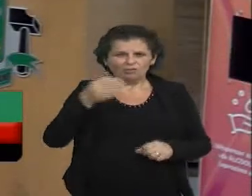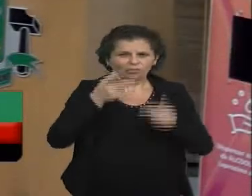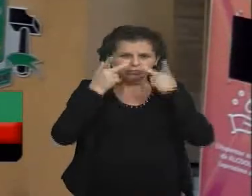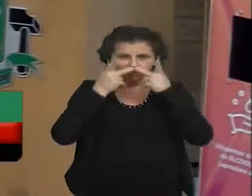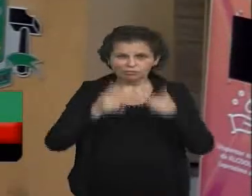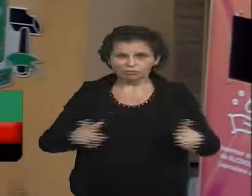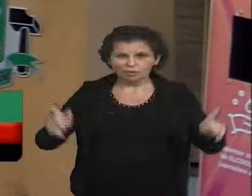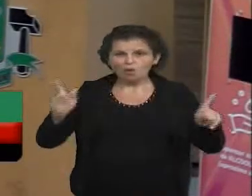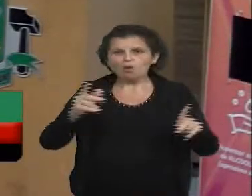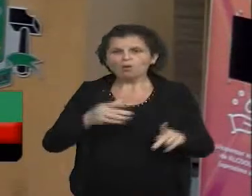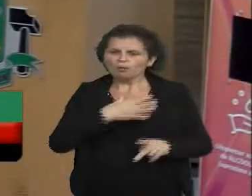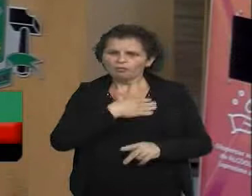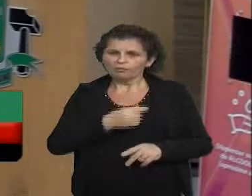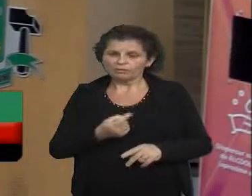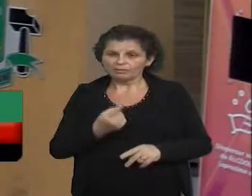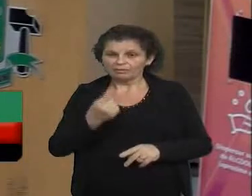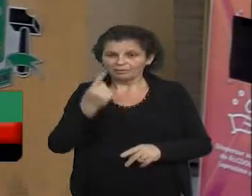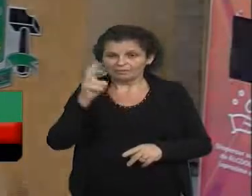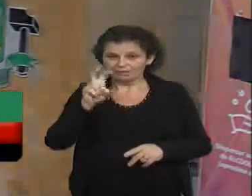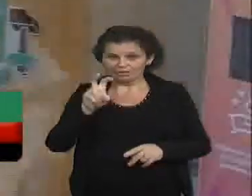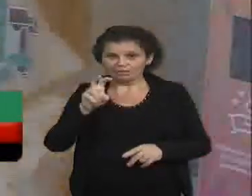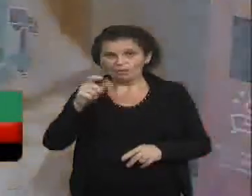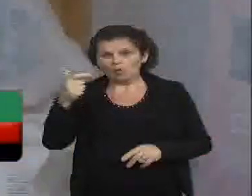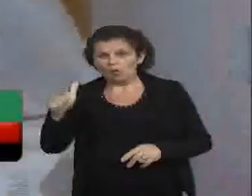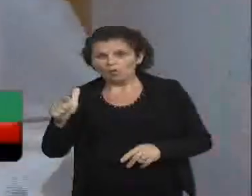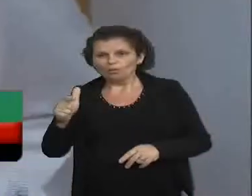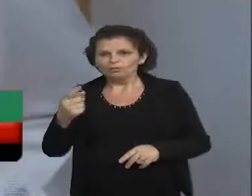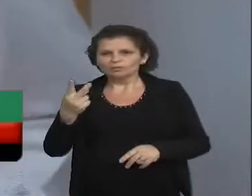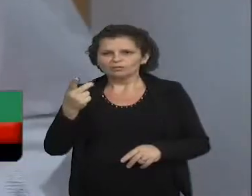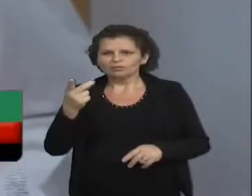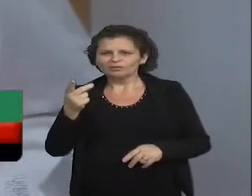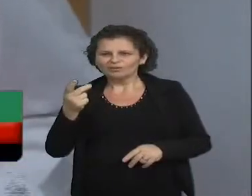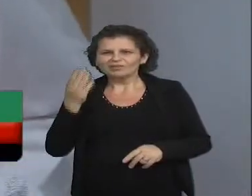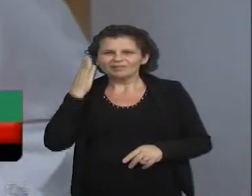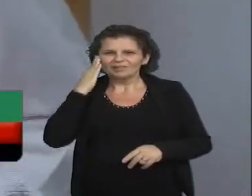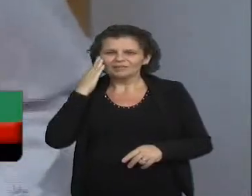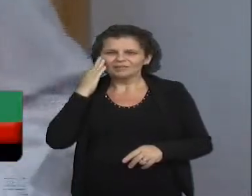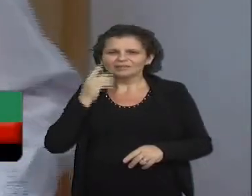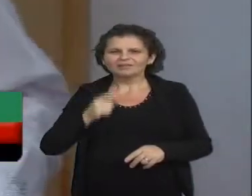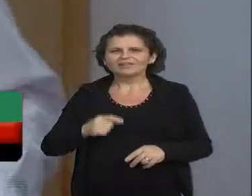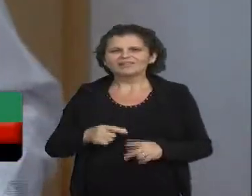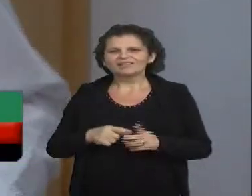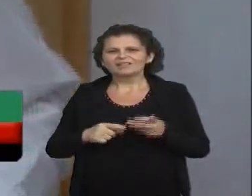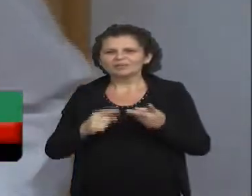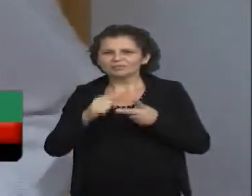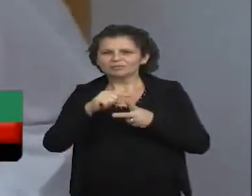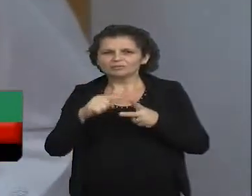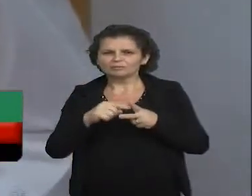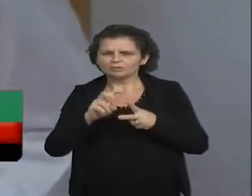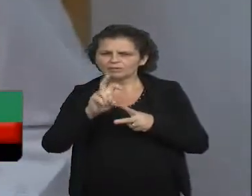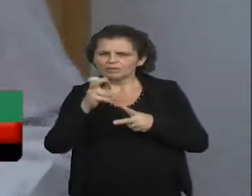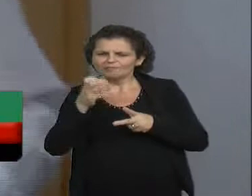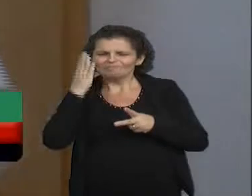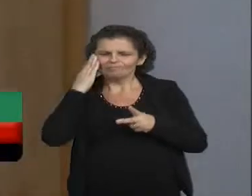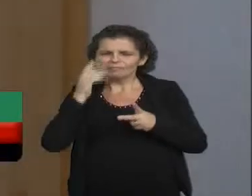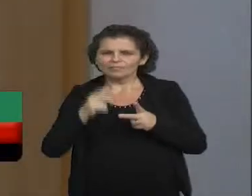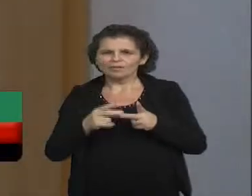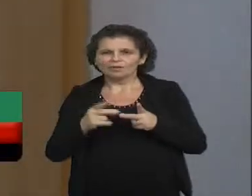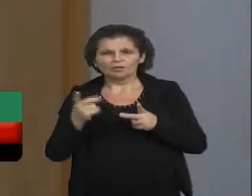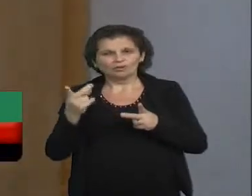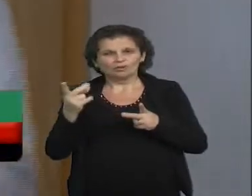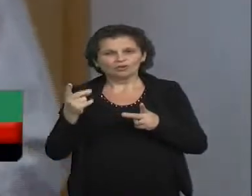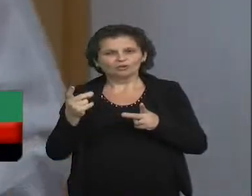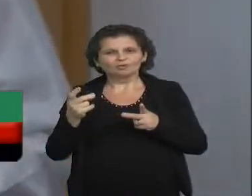de 15 e um de 12. O de 15 já, né, já se defende. O de